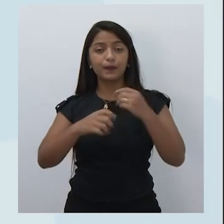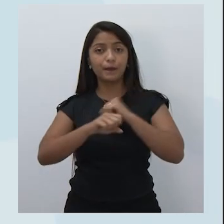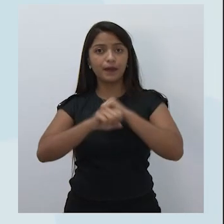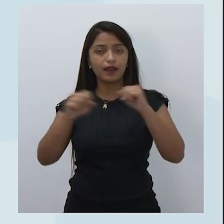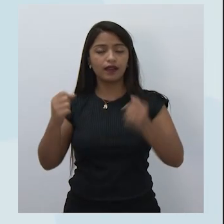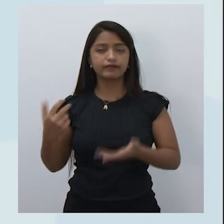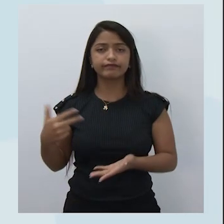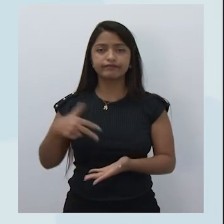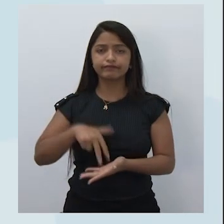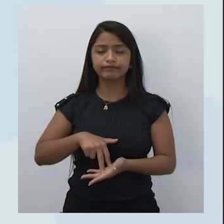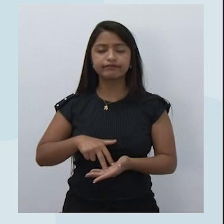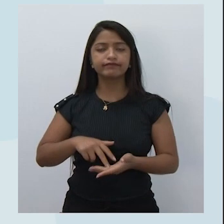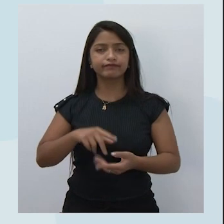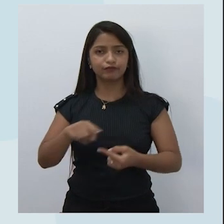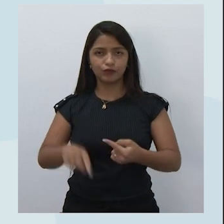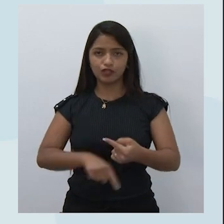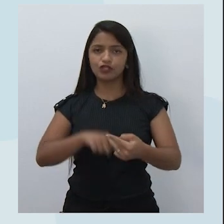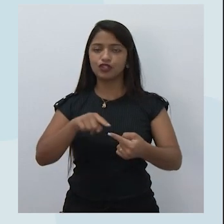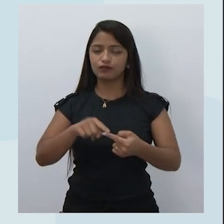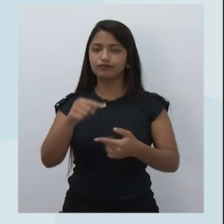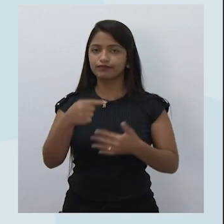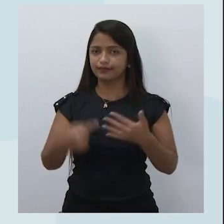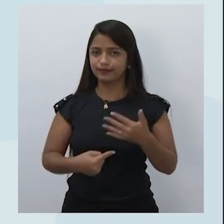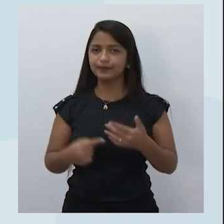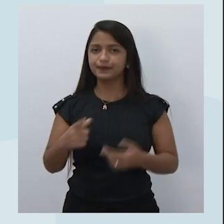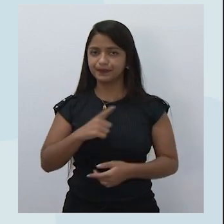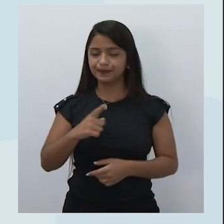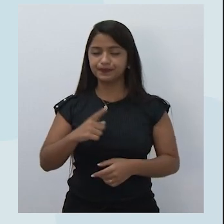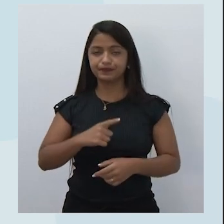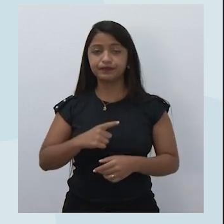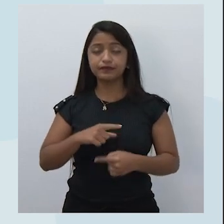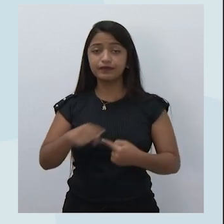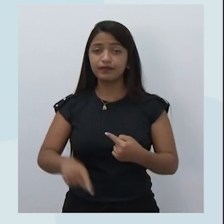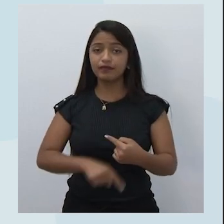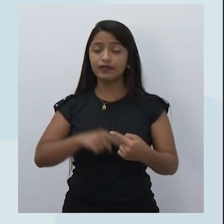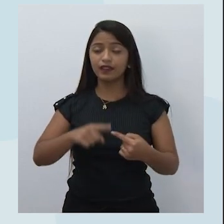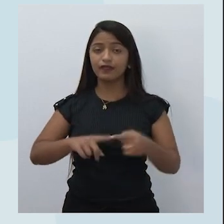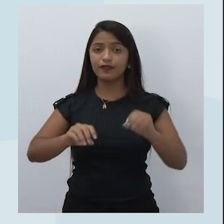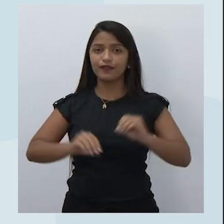com alguns objetivos, né, bem claros para